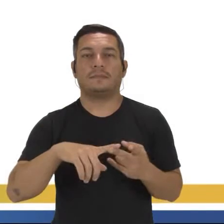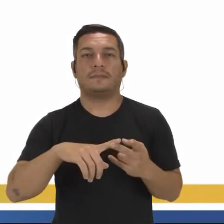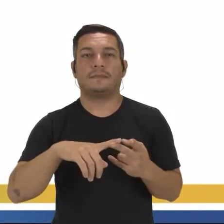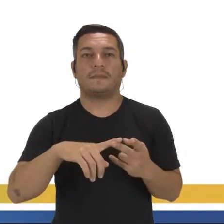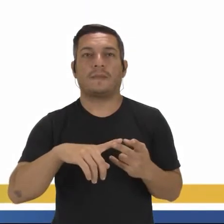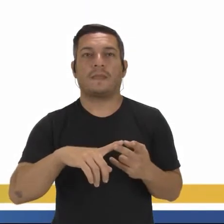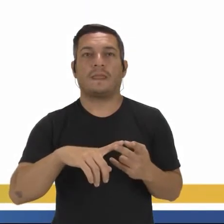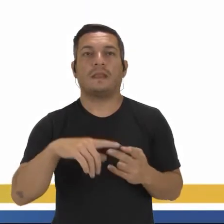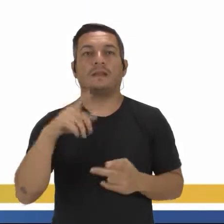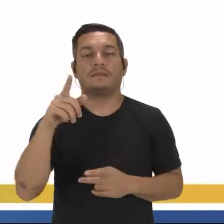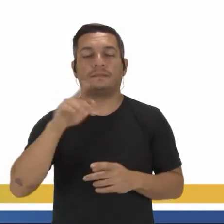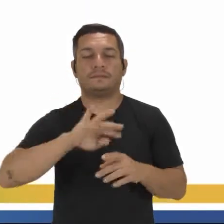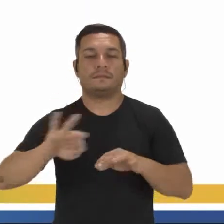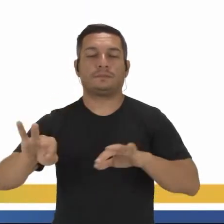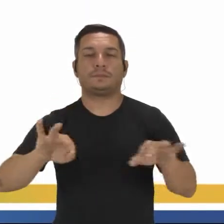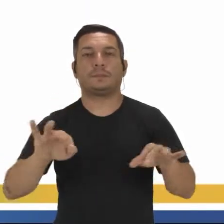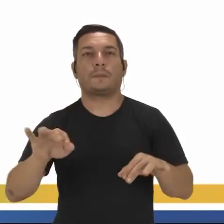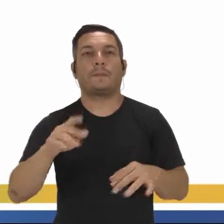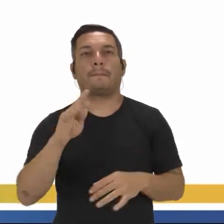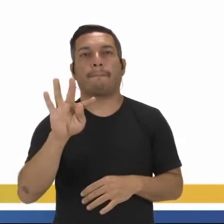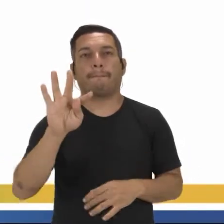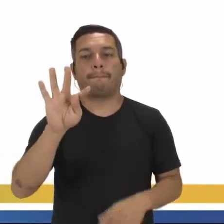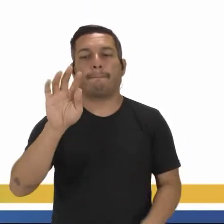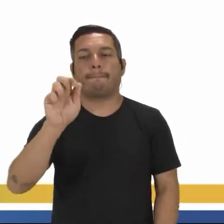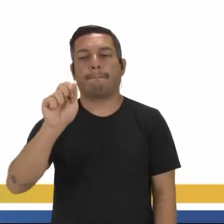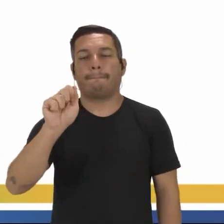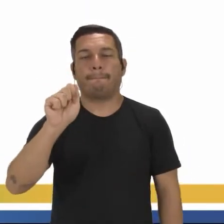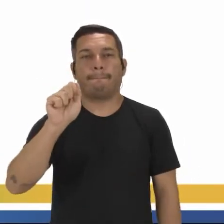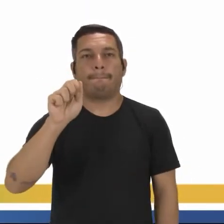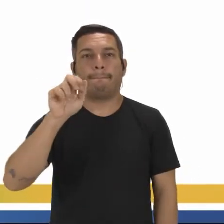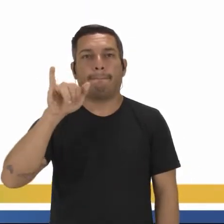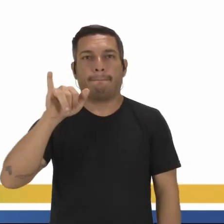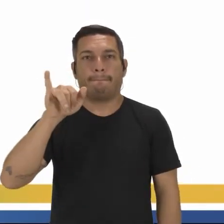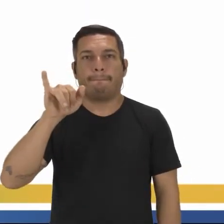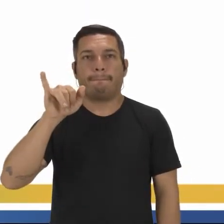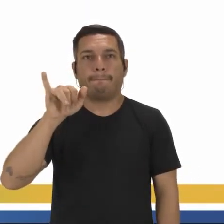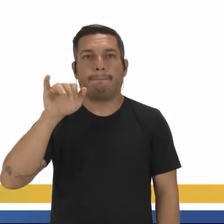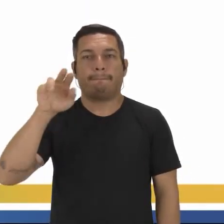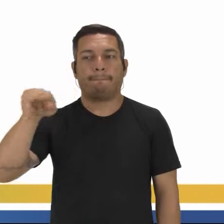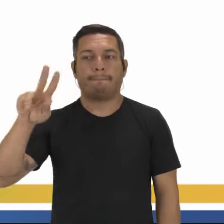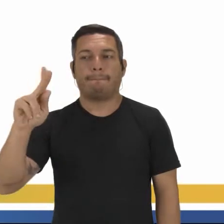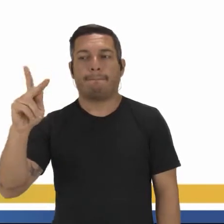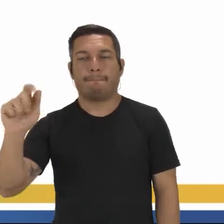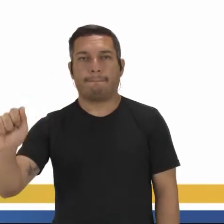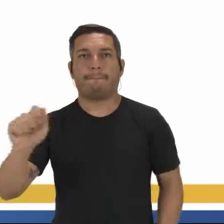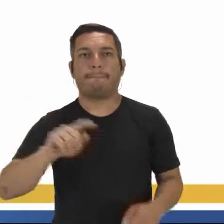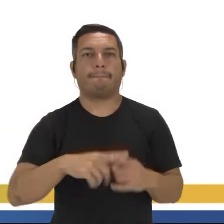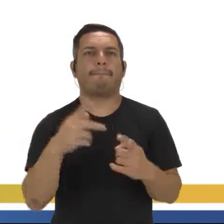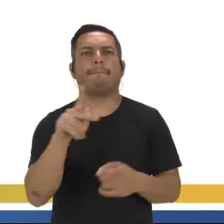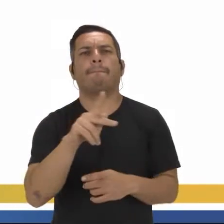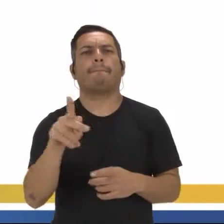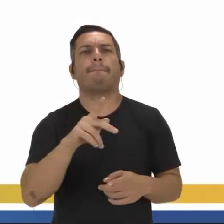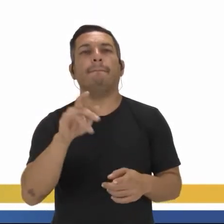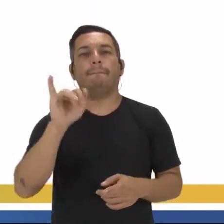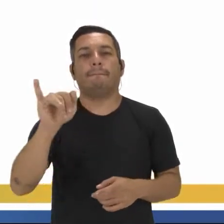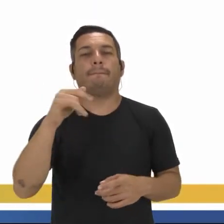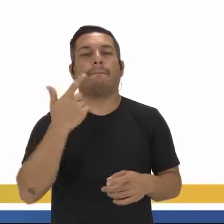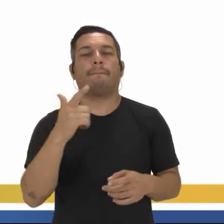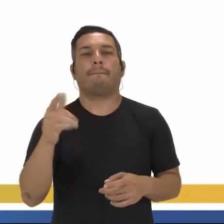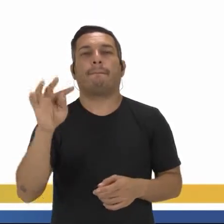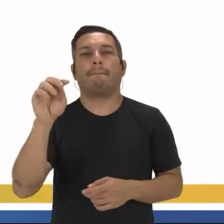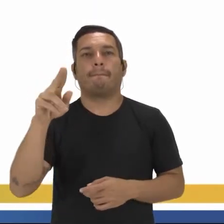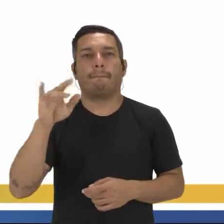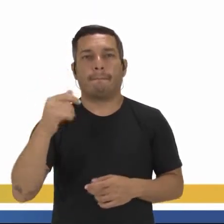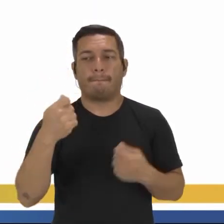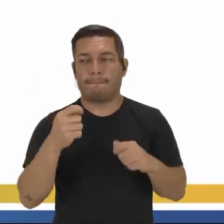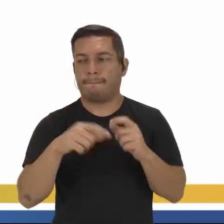Tainha, se você separar a palavra, vai ficar tá, in, nha. Mas, professor, esse i não é tônico?